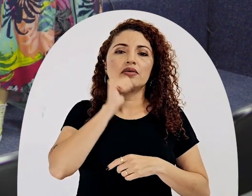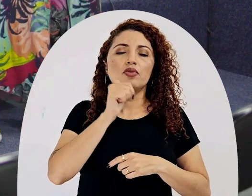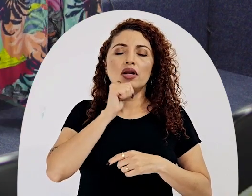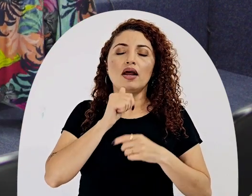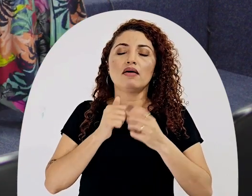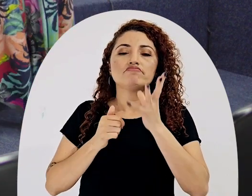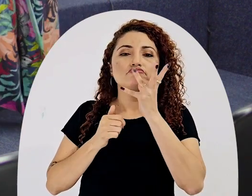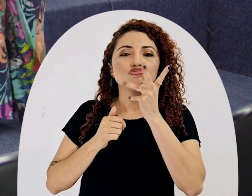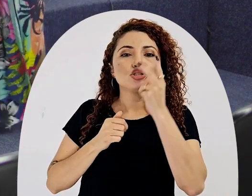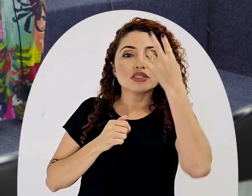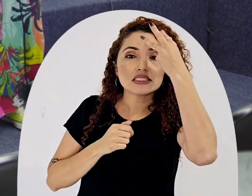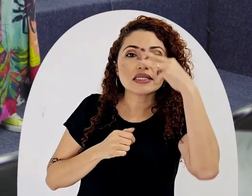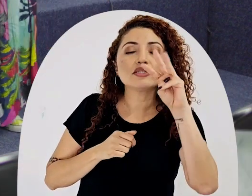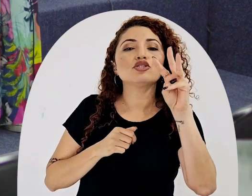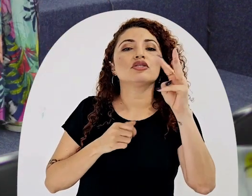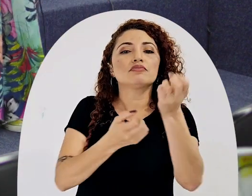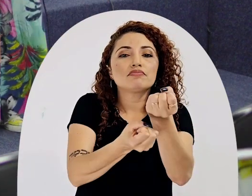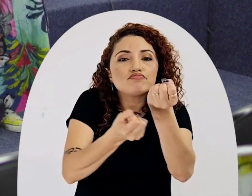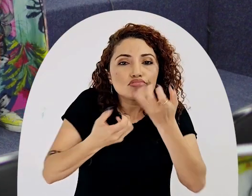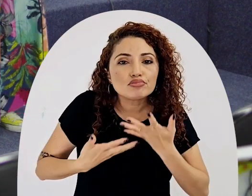para conseguir falar comigo.